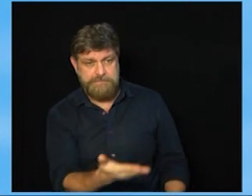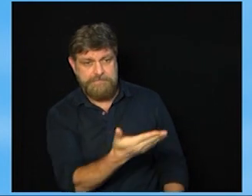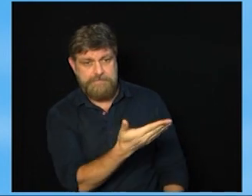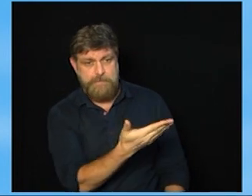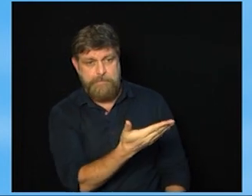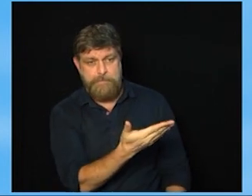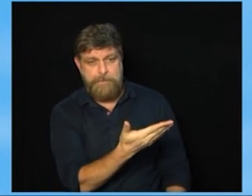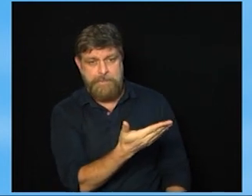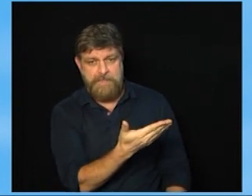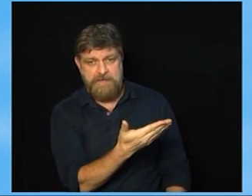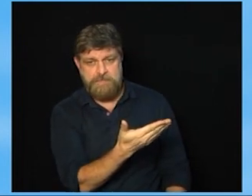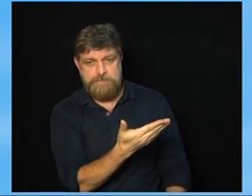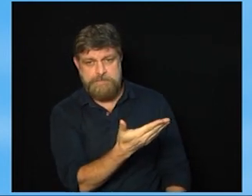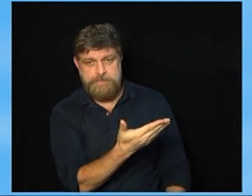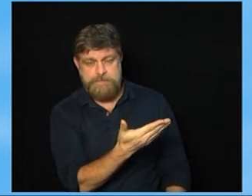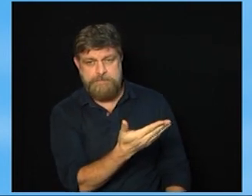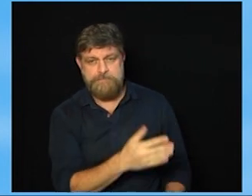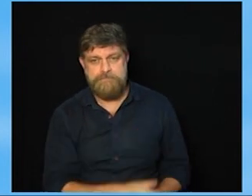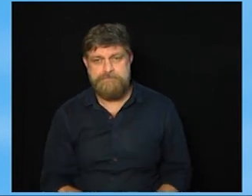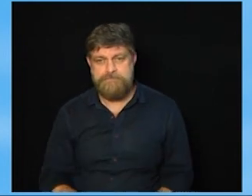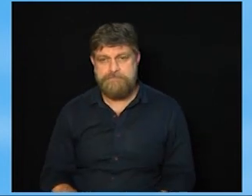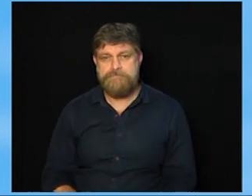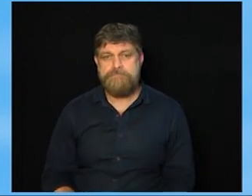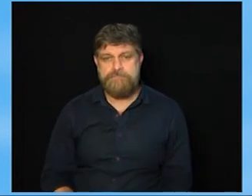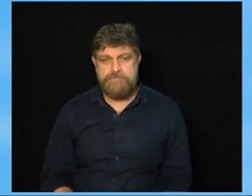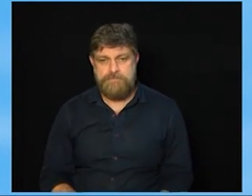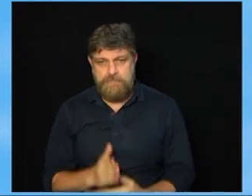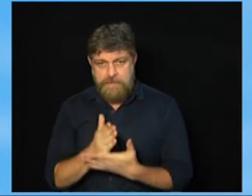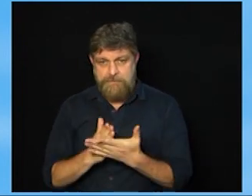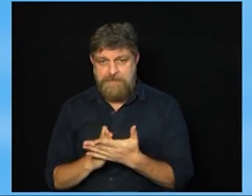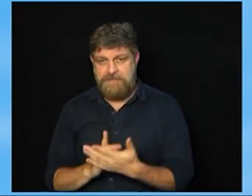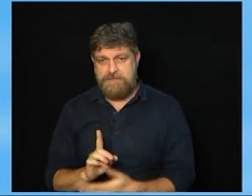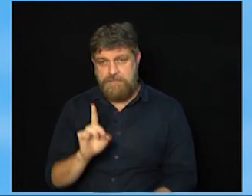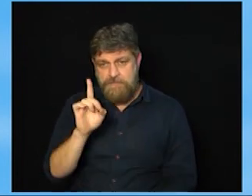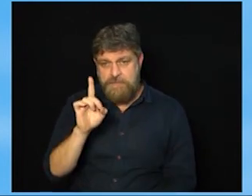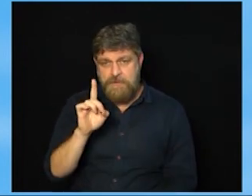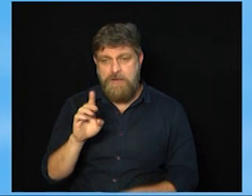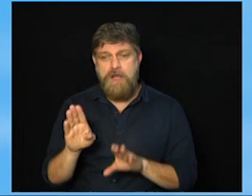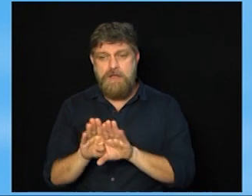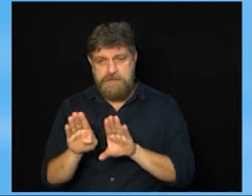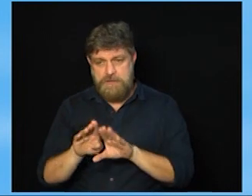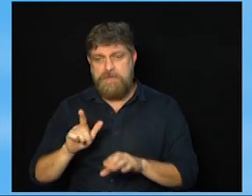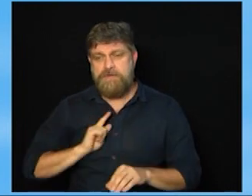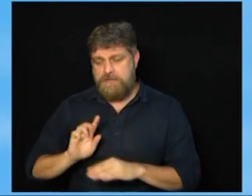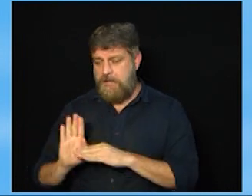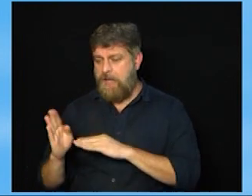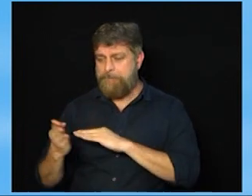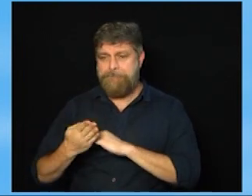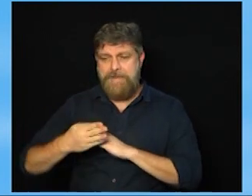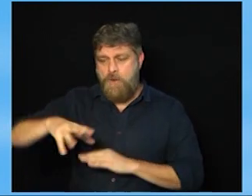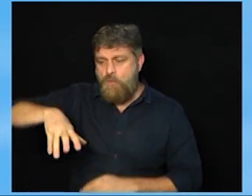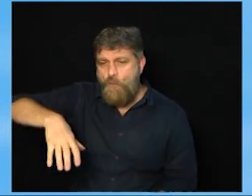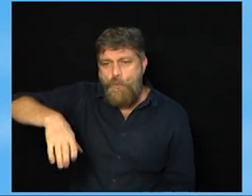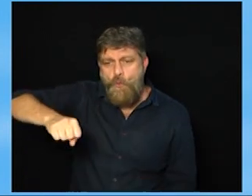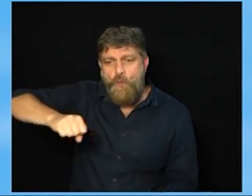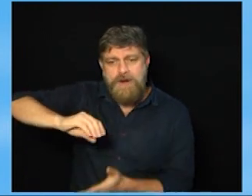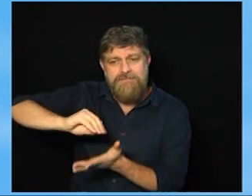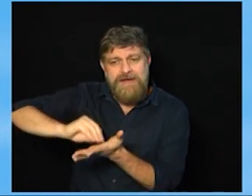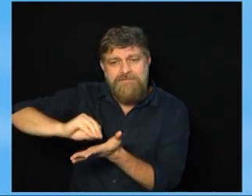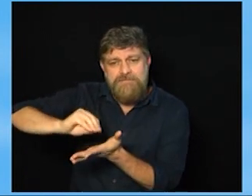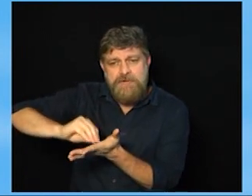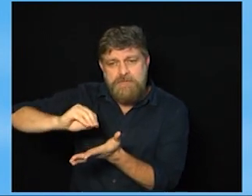de Tarso Campos o Residencial Parque dos cantos e parte dos bairros Vila Formosa Jardim São Vicente Jardim